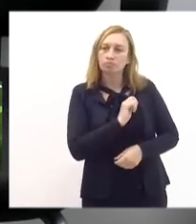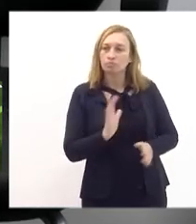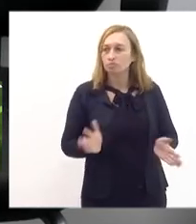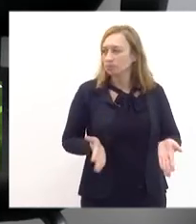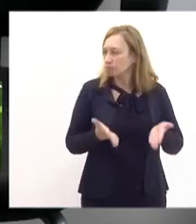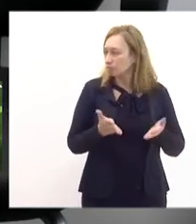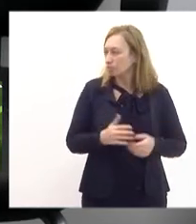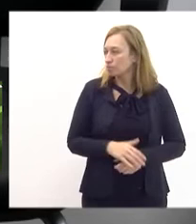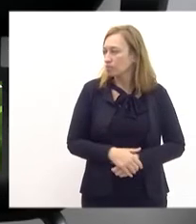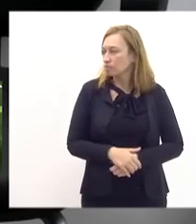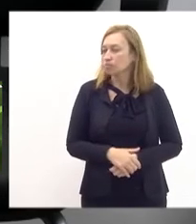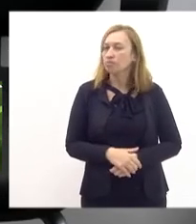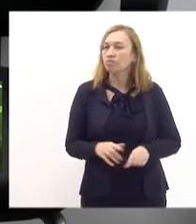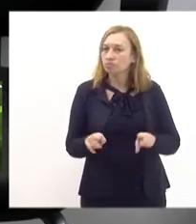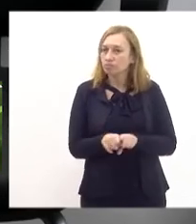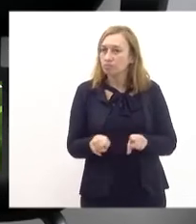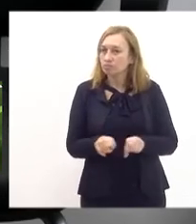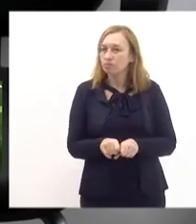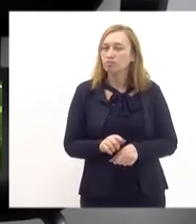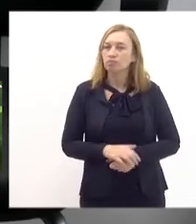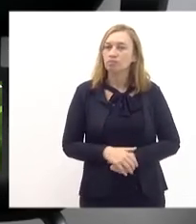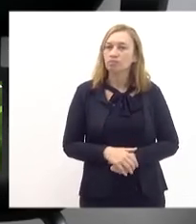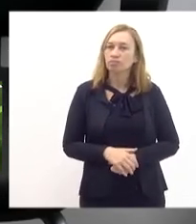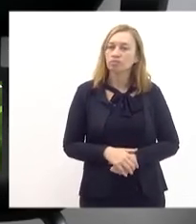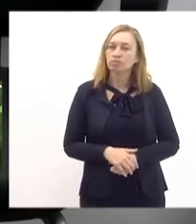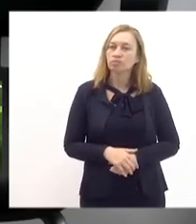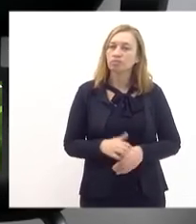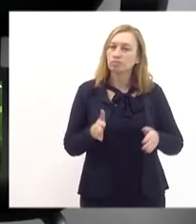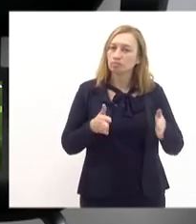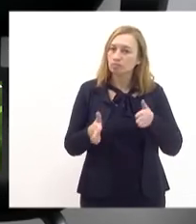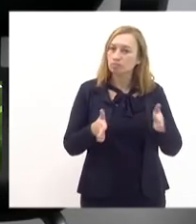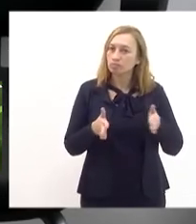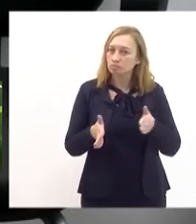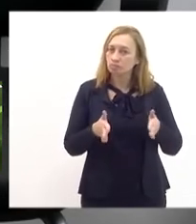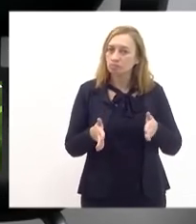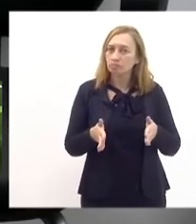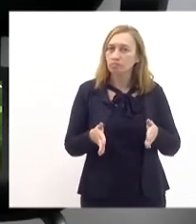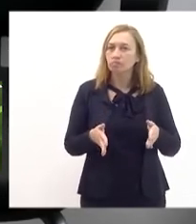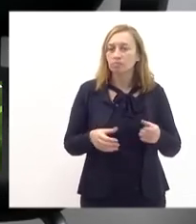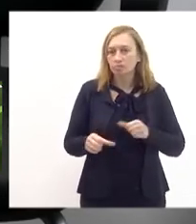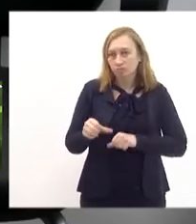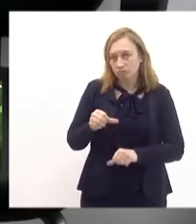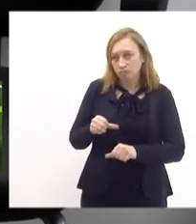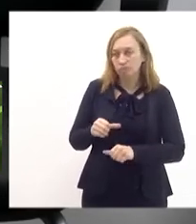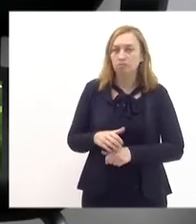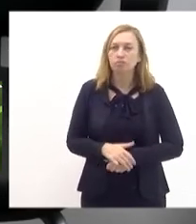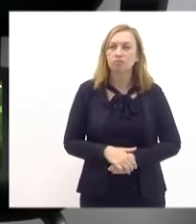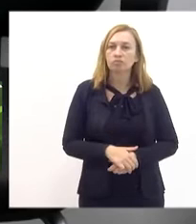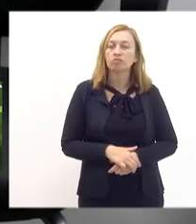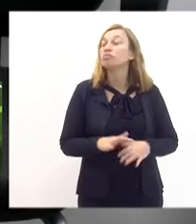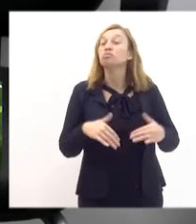ser levado também em consideração, até um perigo reverso, né, sobre